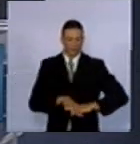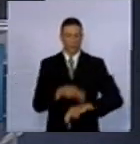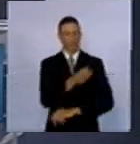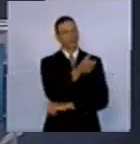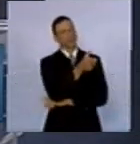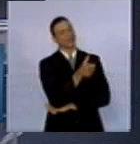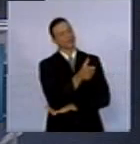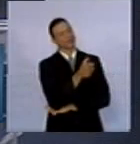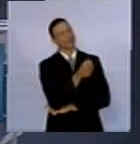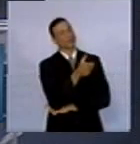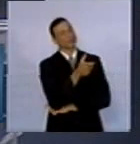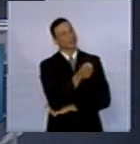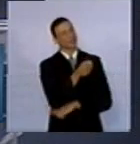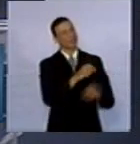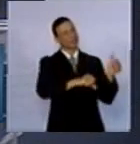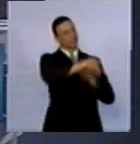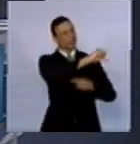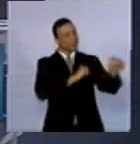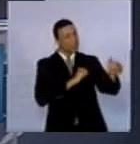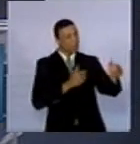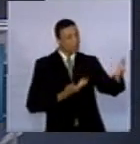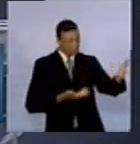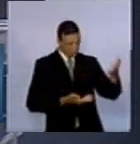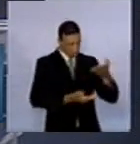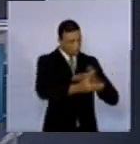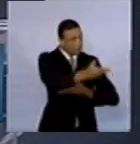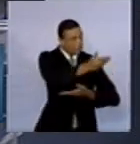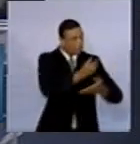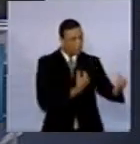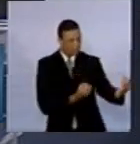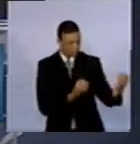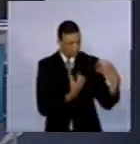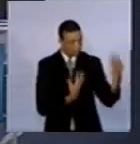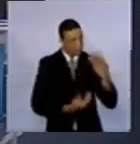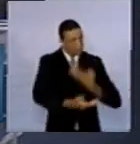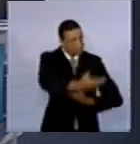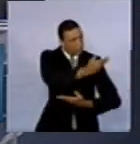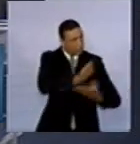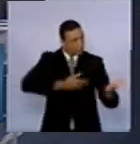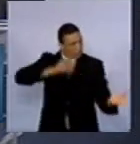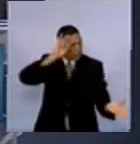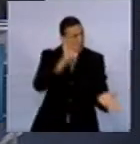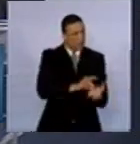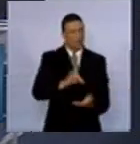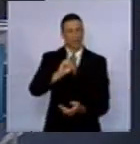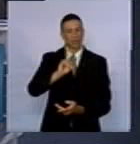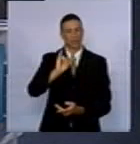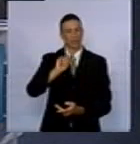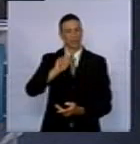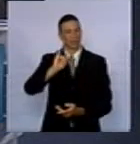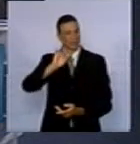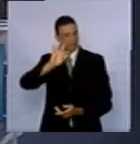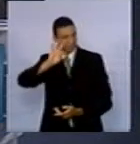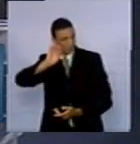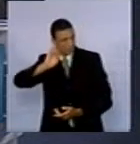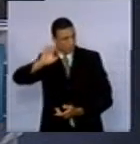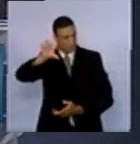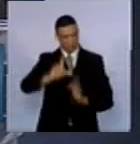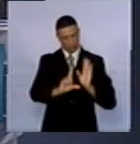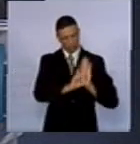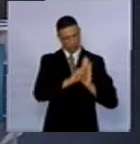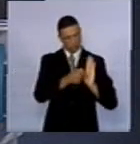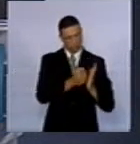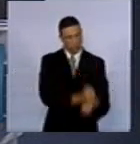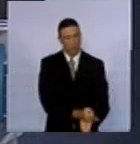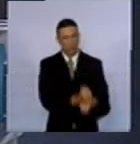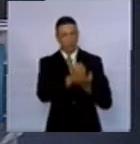ele passa a ter um processo de interatividade maior dentro dessa realidade digital e a Lei ela vem exatamente trazer a